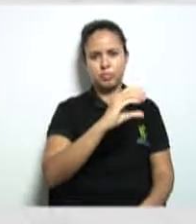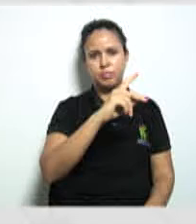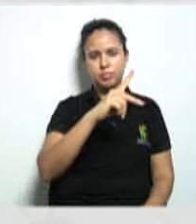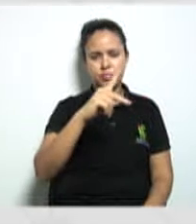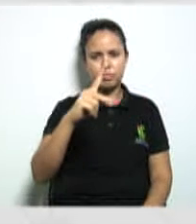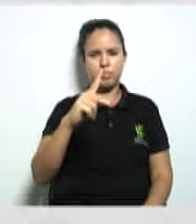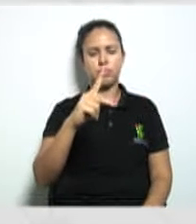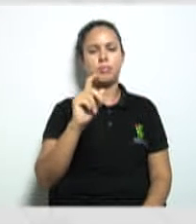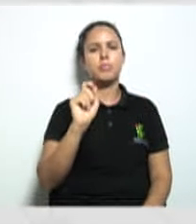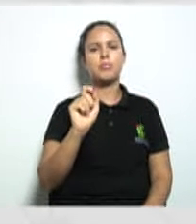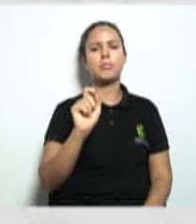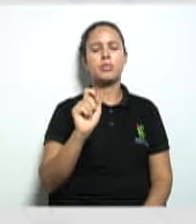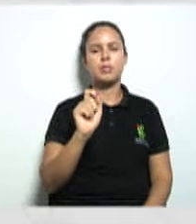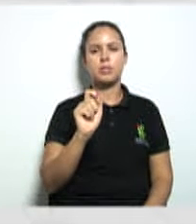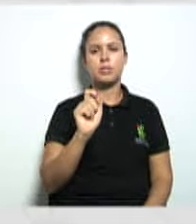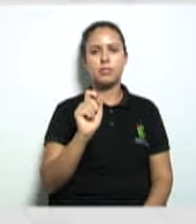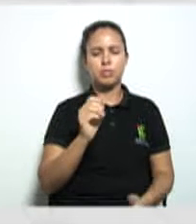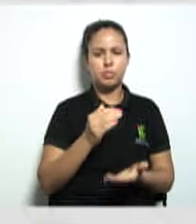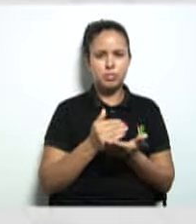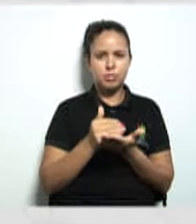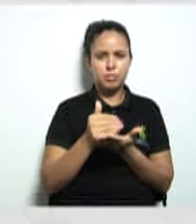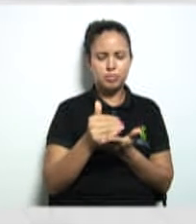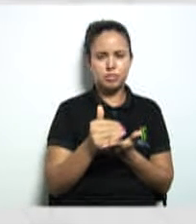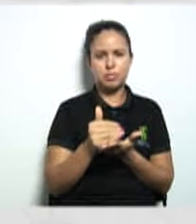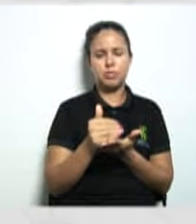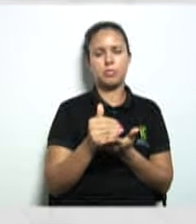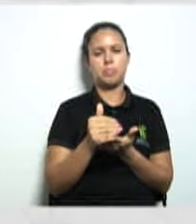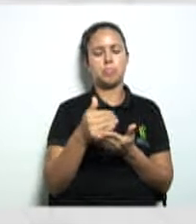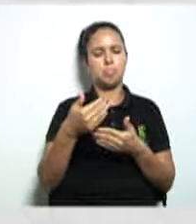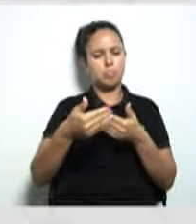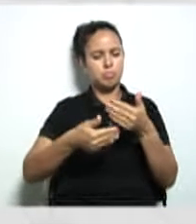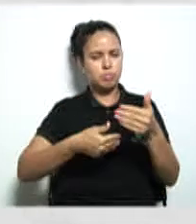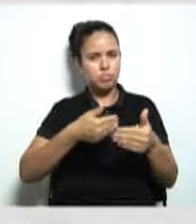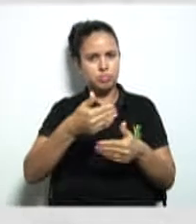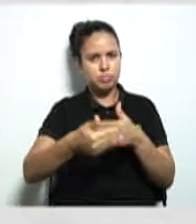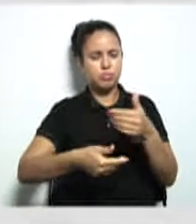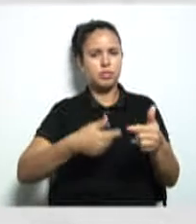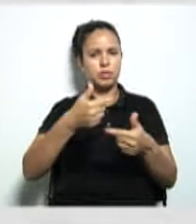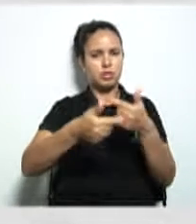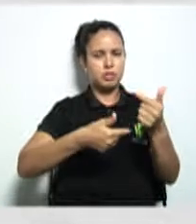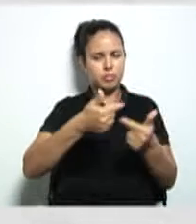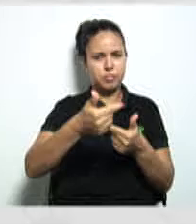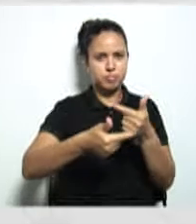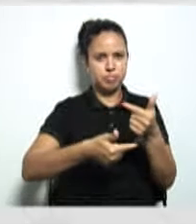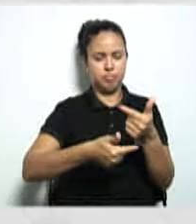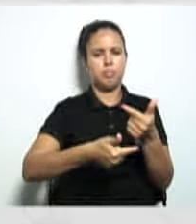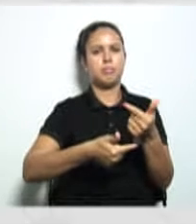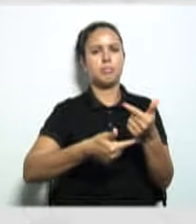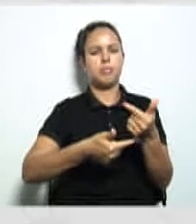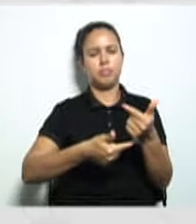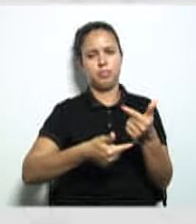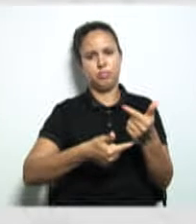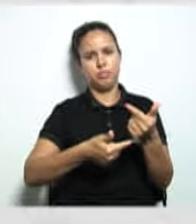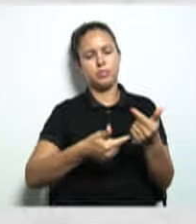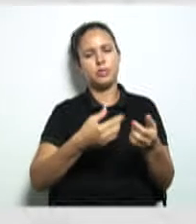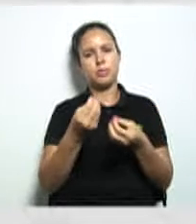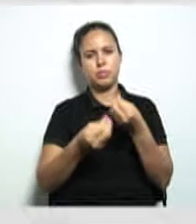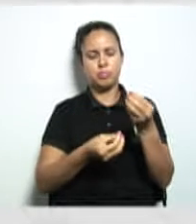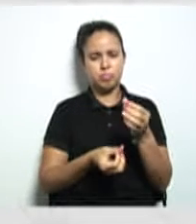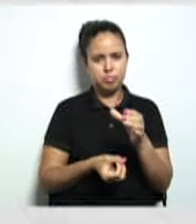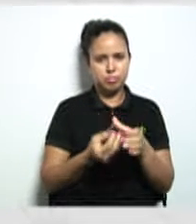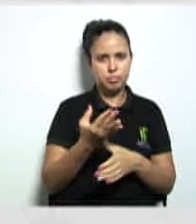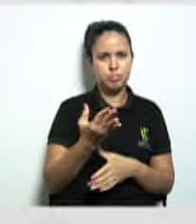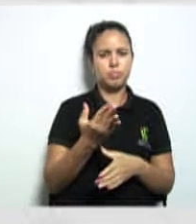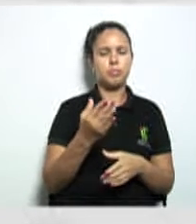com o consumo, ela passa agora a desenvolver a atividade de produção. Ou seja, como é que seria